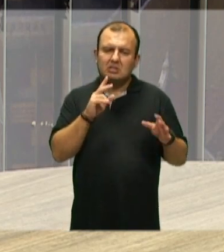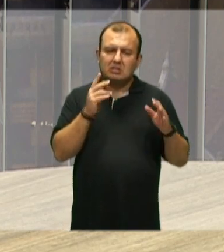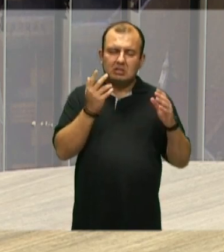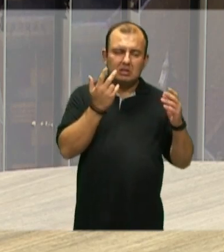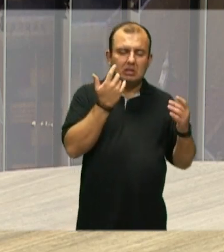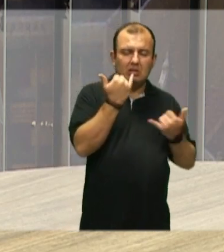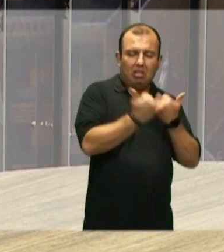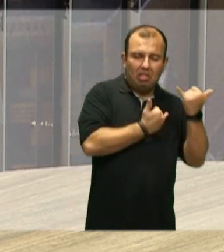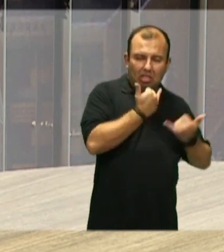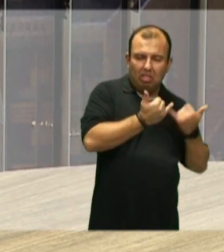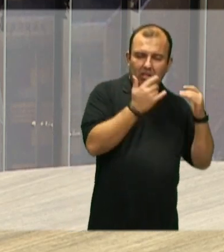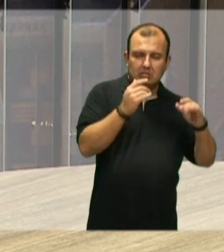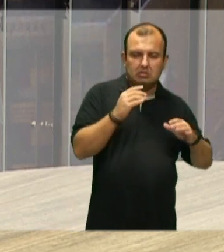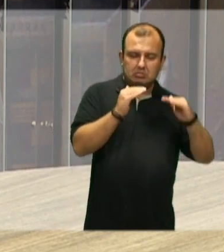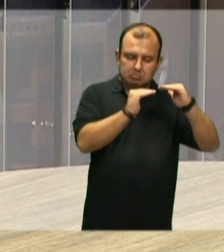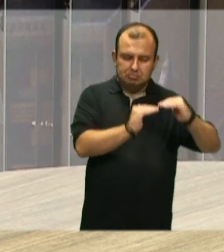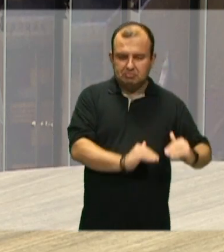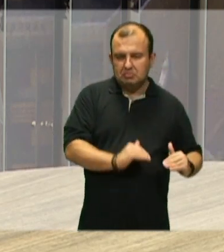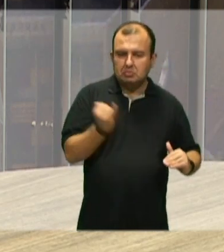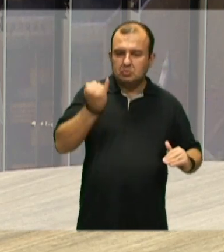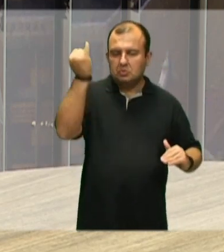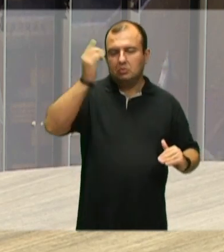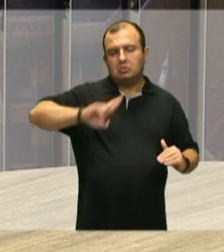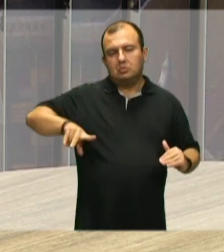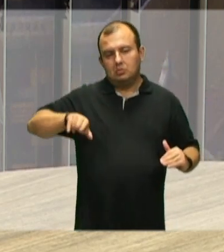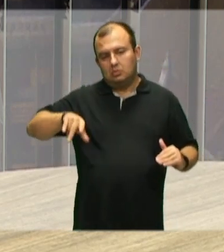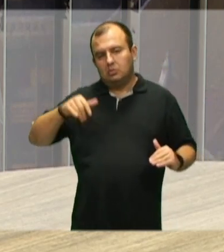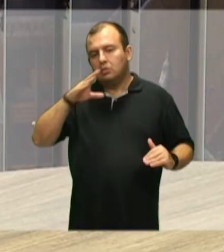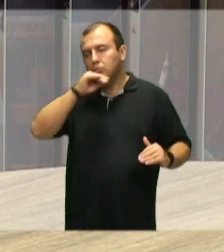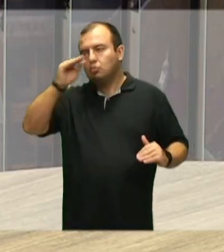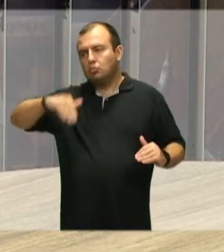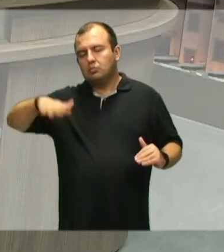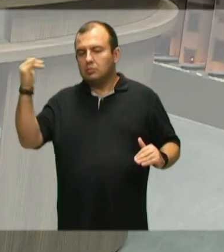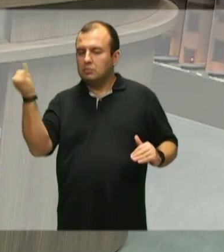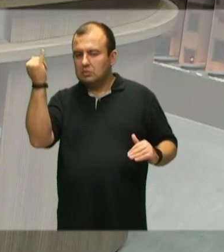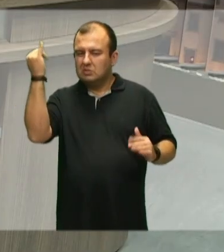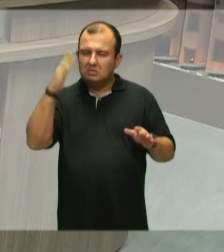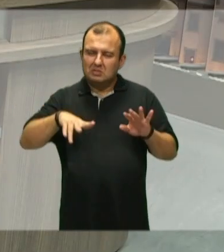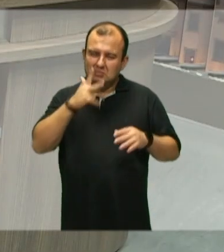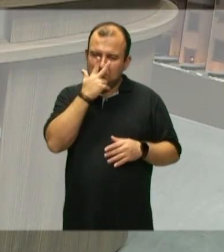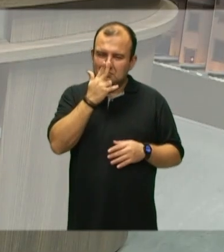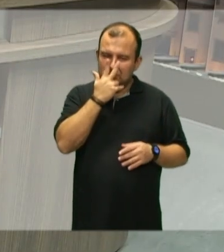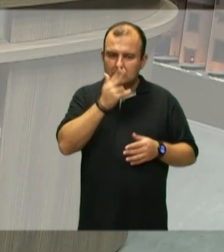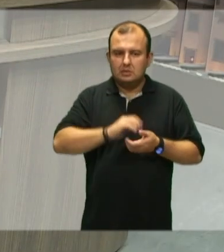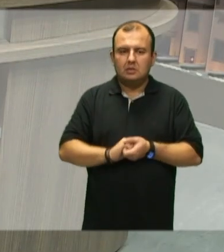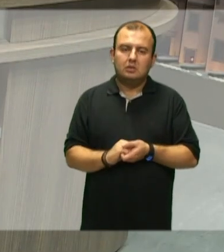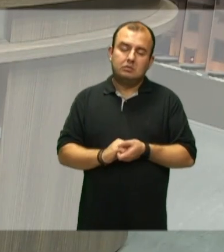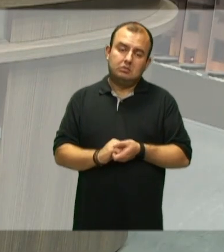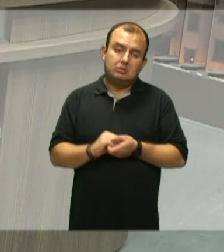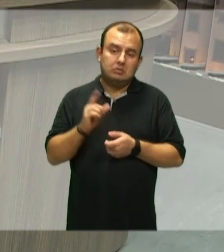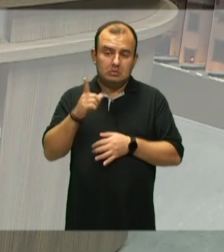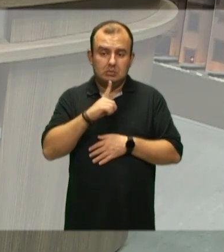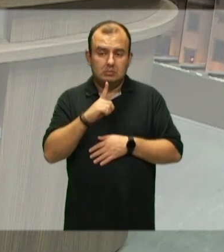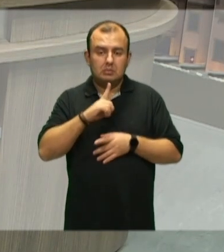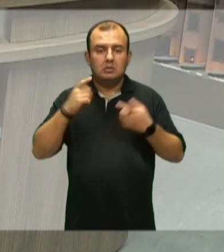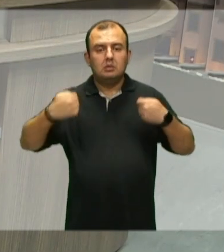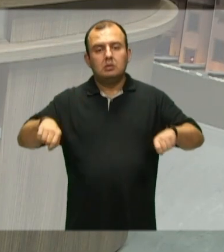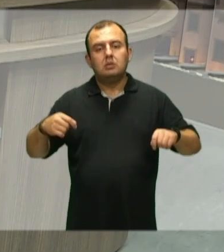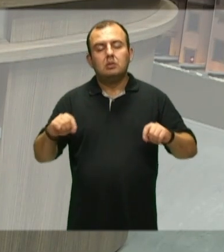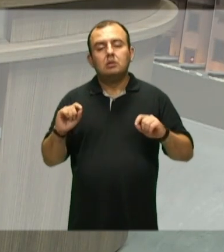infantilizado e como algo menos importante do que o que é para adulto, né? Exatamente,